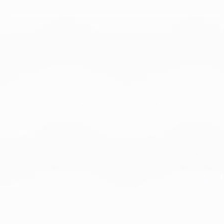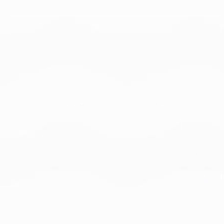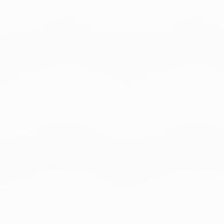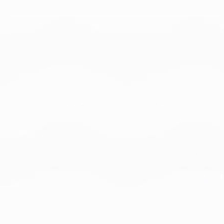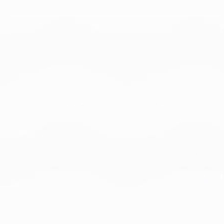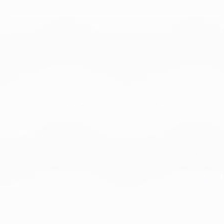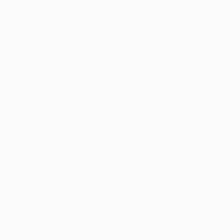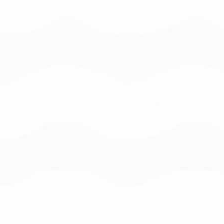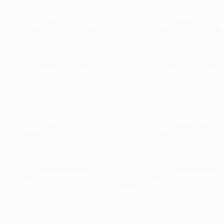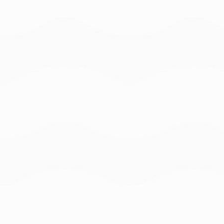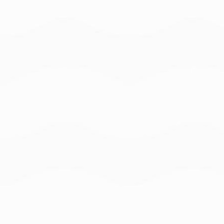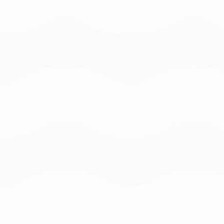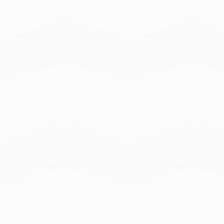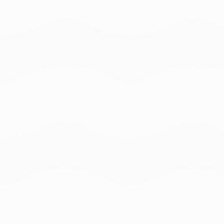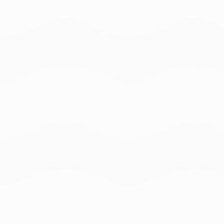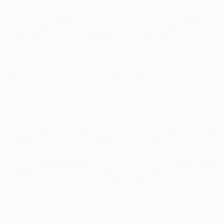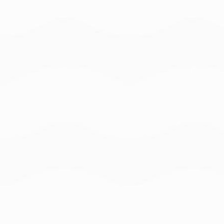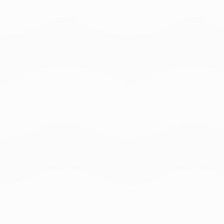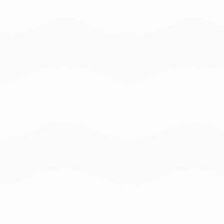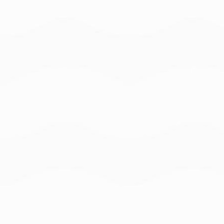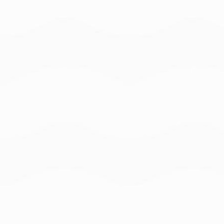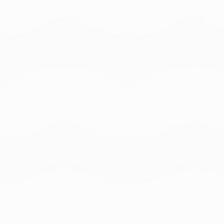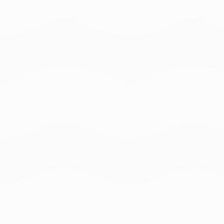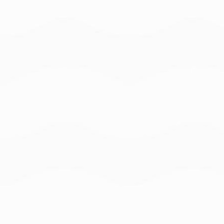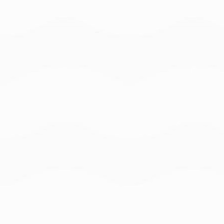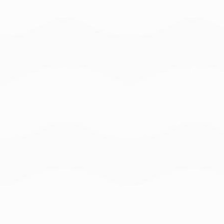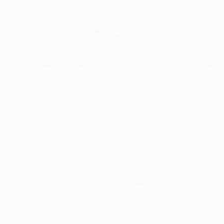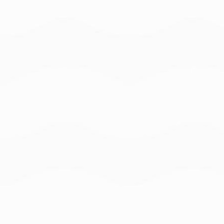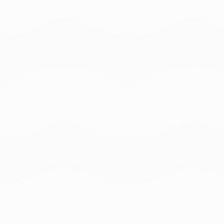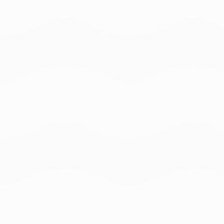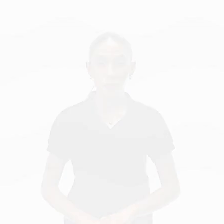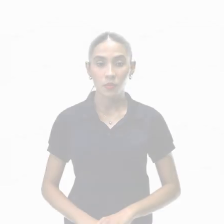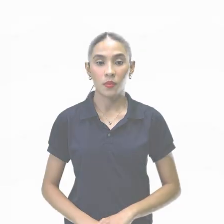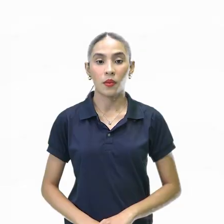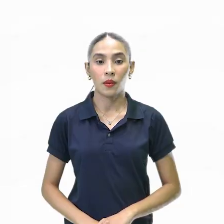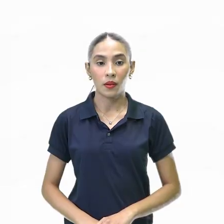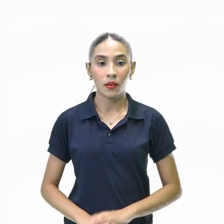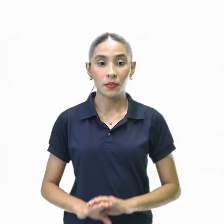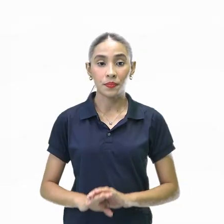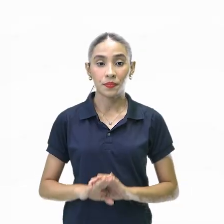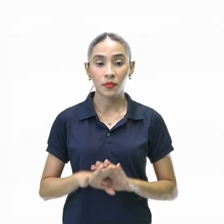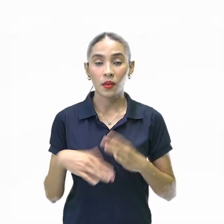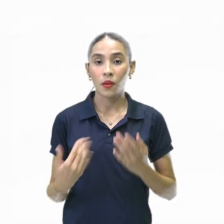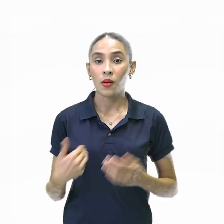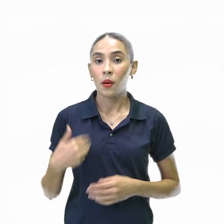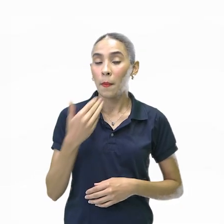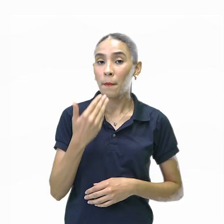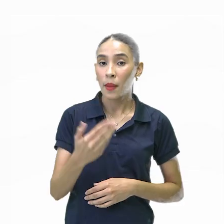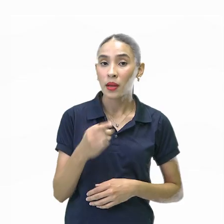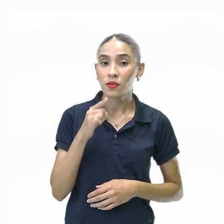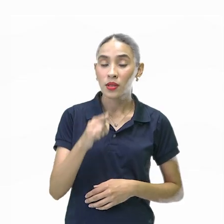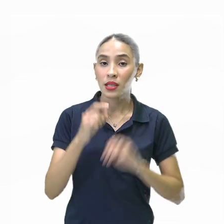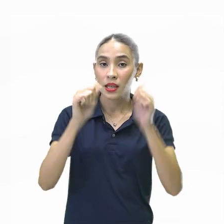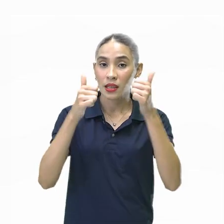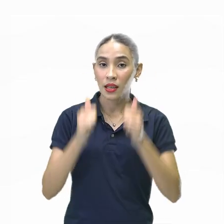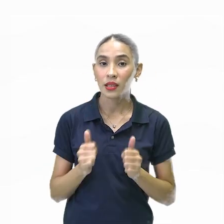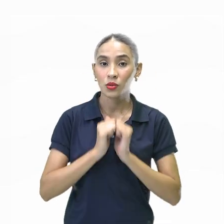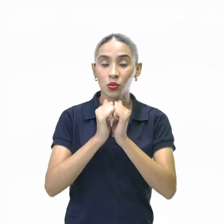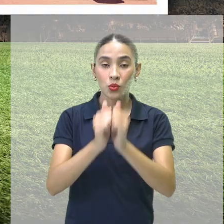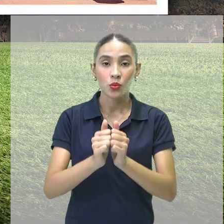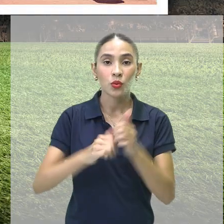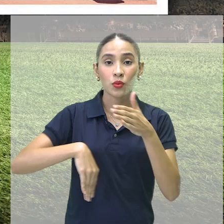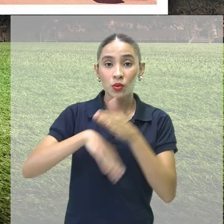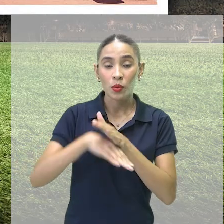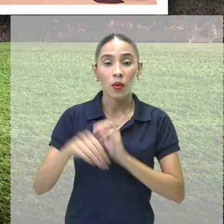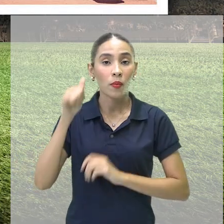gente fala, por exemplo, dessa disparidade de financiamento e patrocínio, eu peço que vocês pensem e analisem comigo aí o futebol masculino